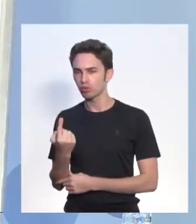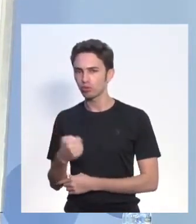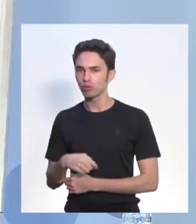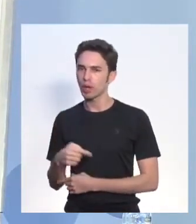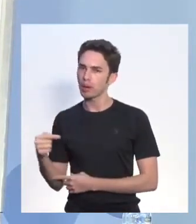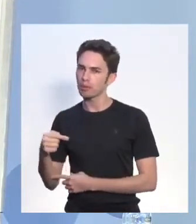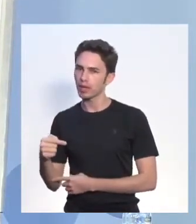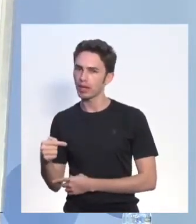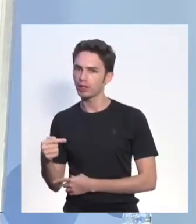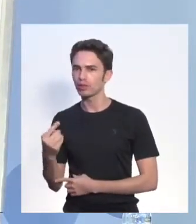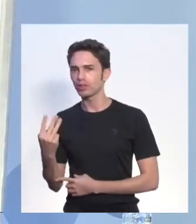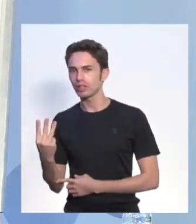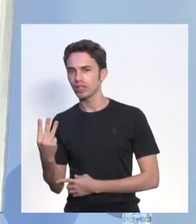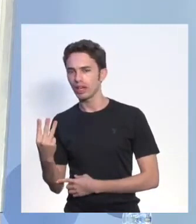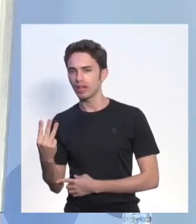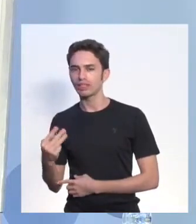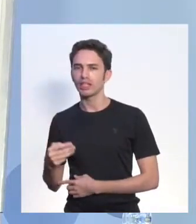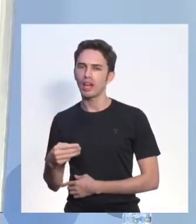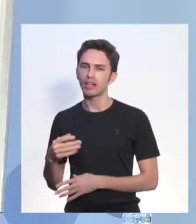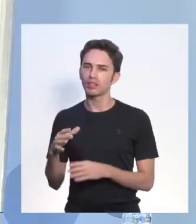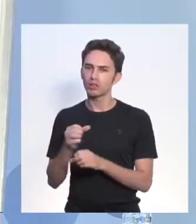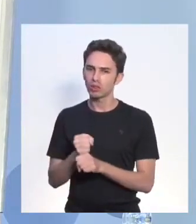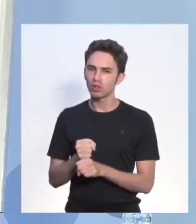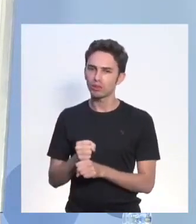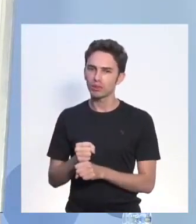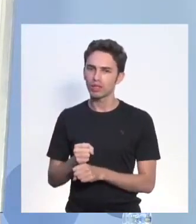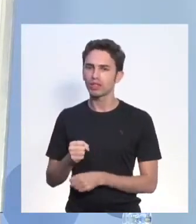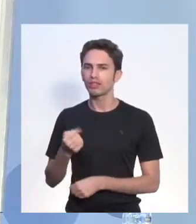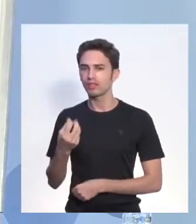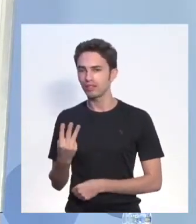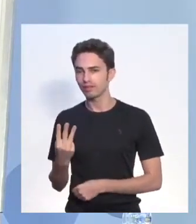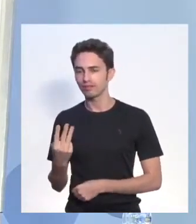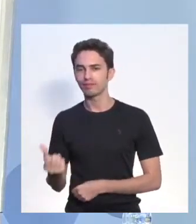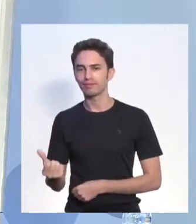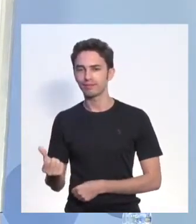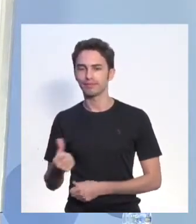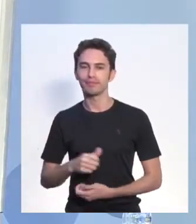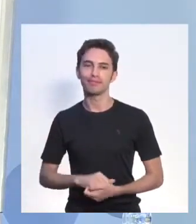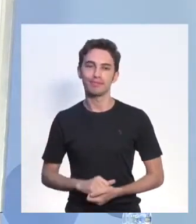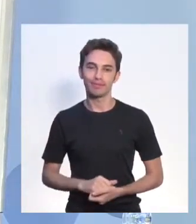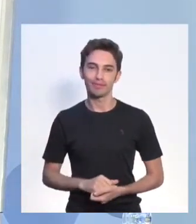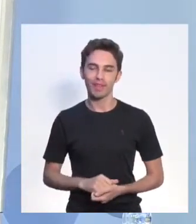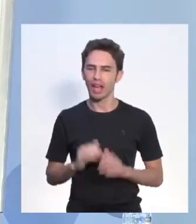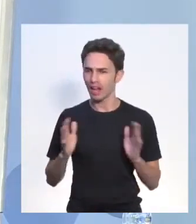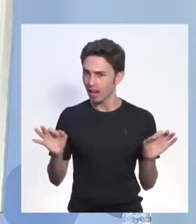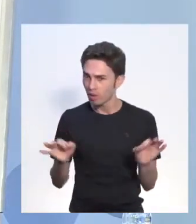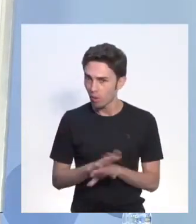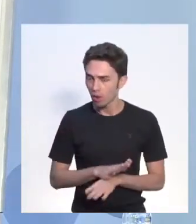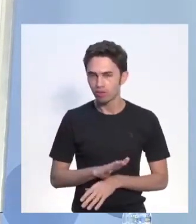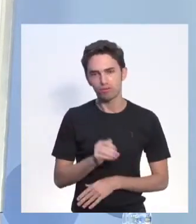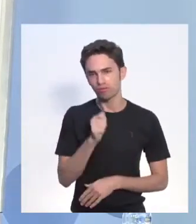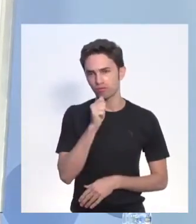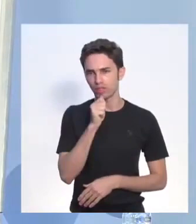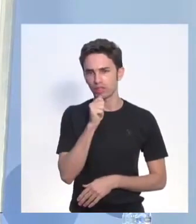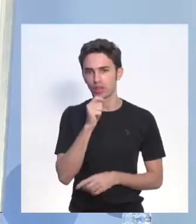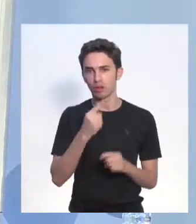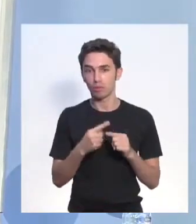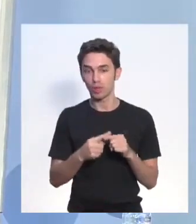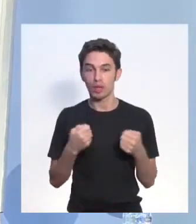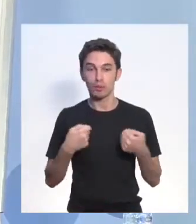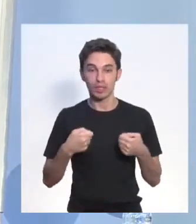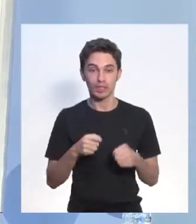39. 39 vai tirar 3, vai dar 36. Ah, já terminei a conta? Não, porque eu quero x e